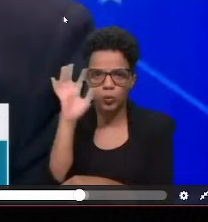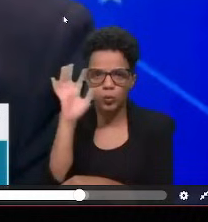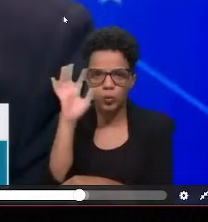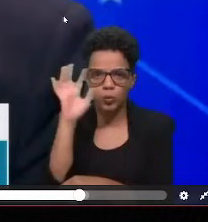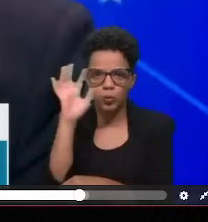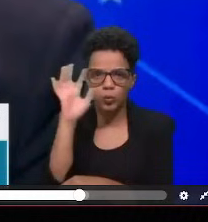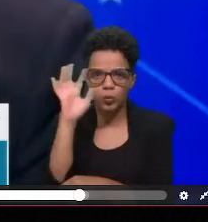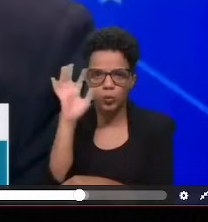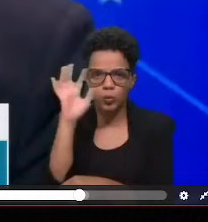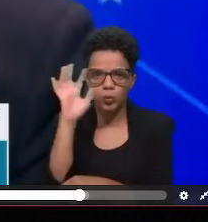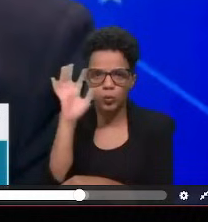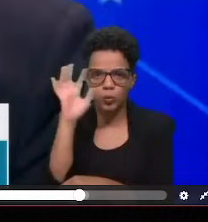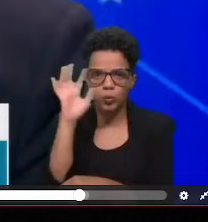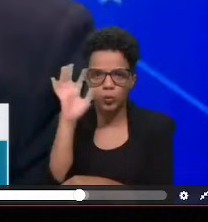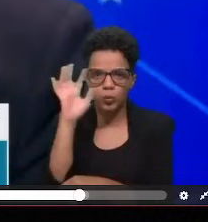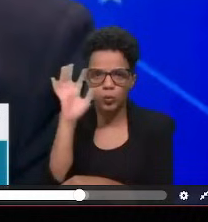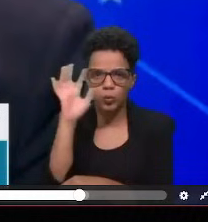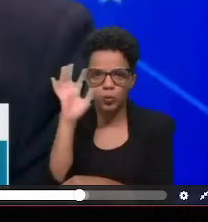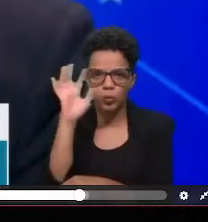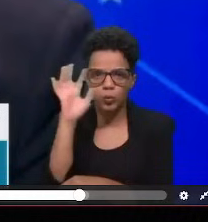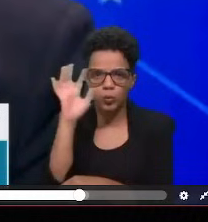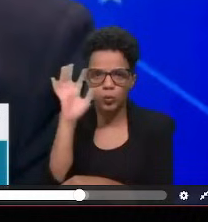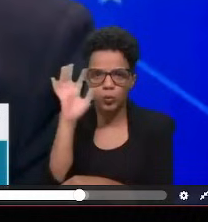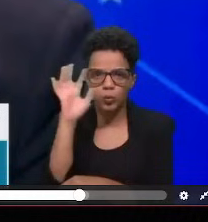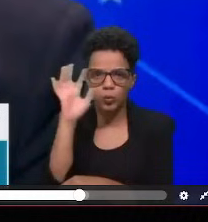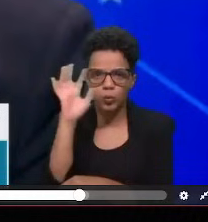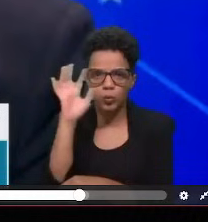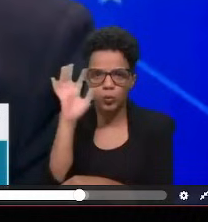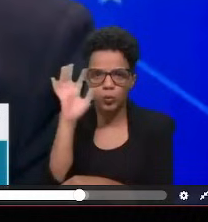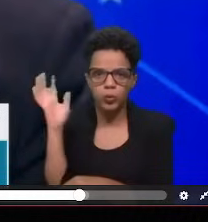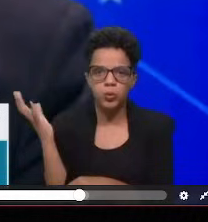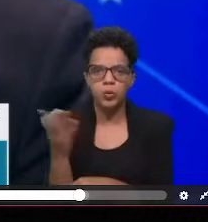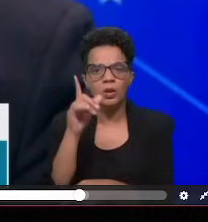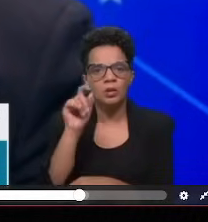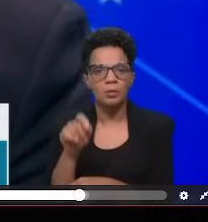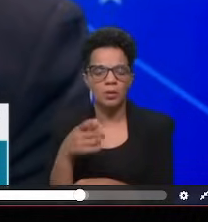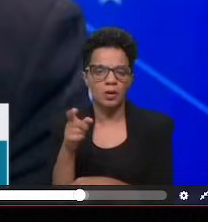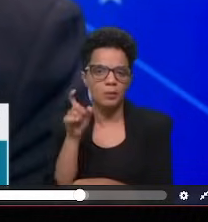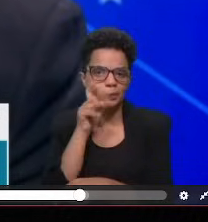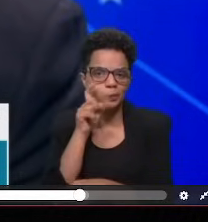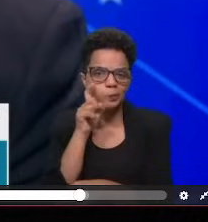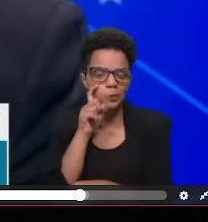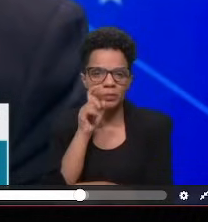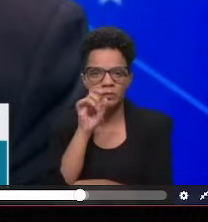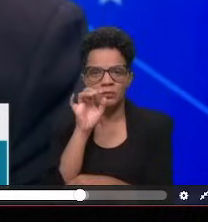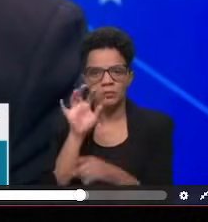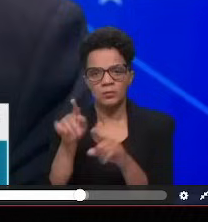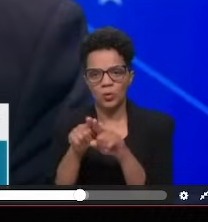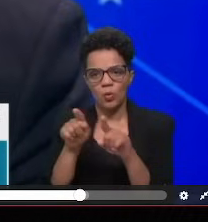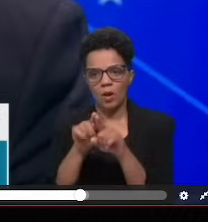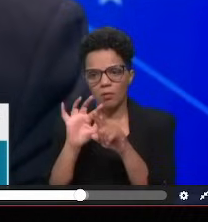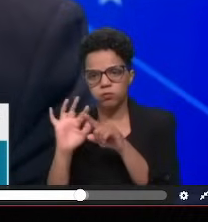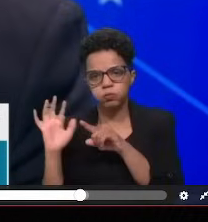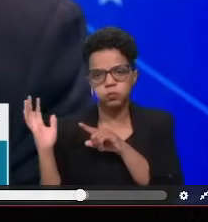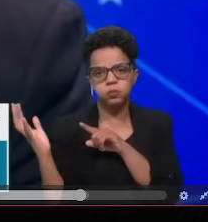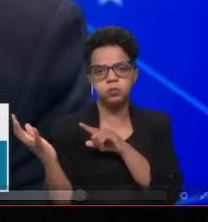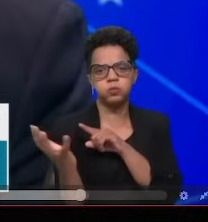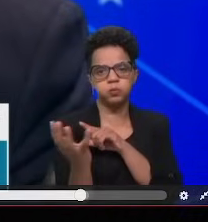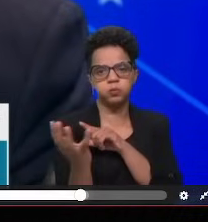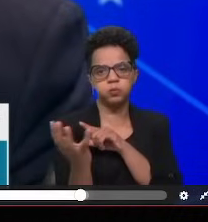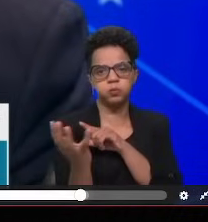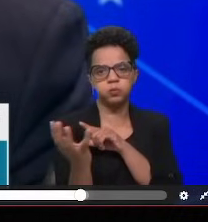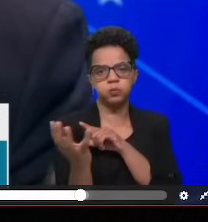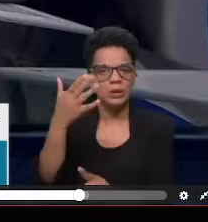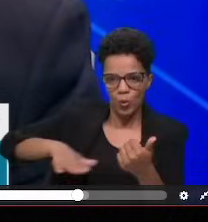há quem me leve a crer que ele sabe o que é que está a dizer aqui sequer esta frase não faz sentido nenhum toda a ambiência envolvente daquilo que